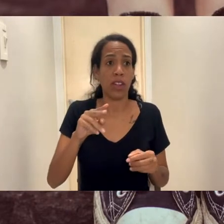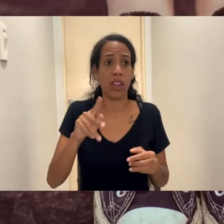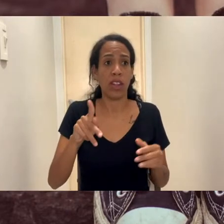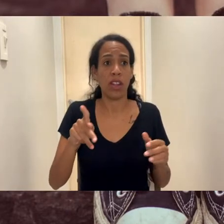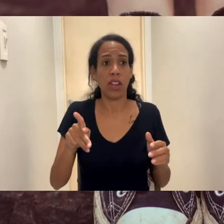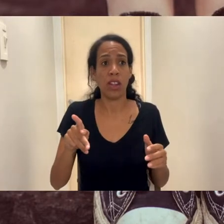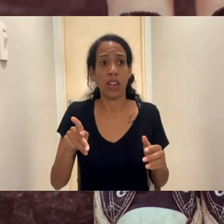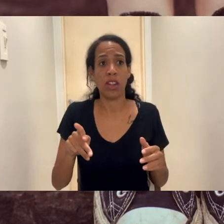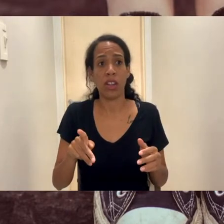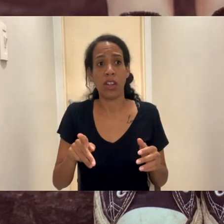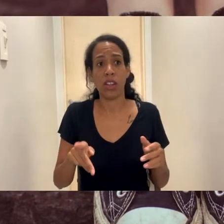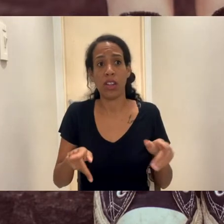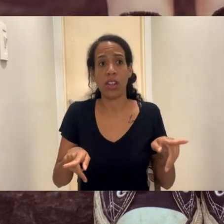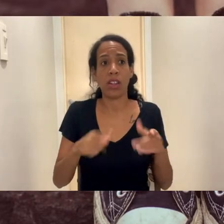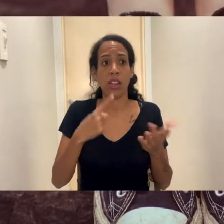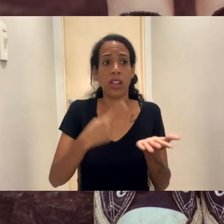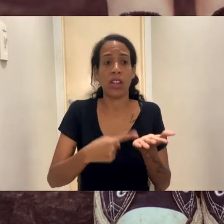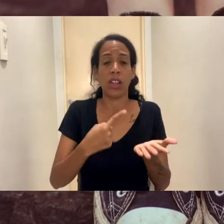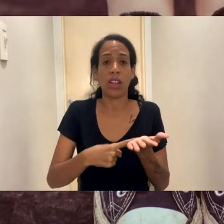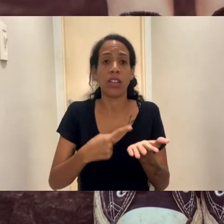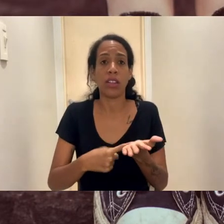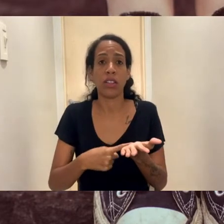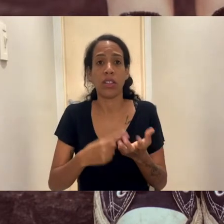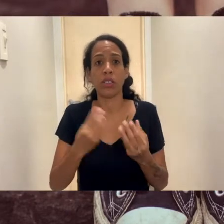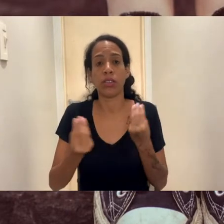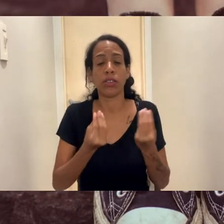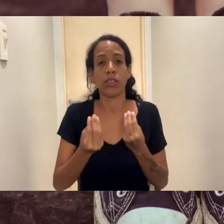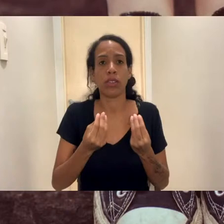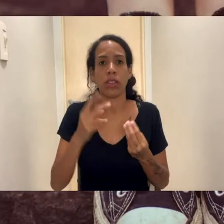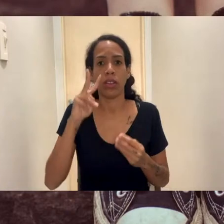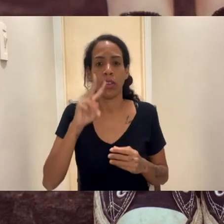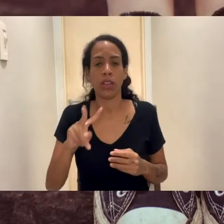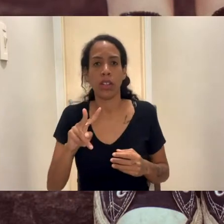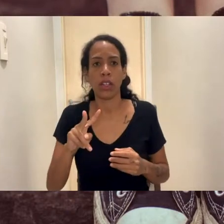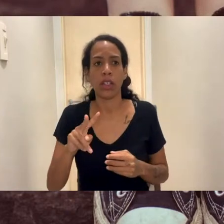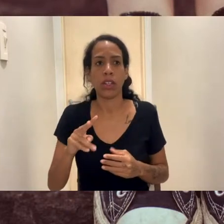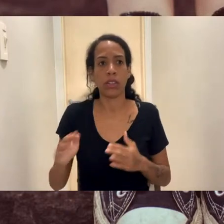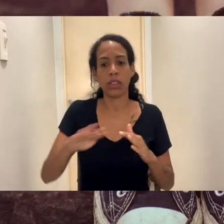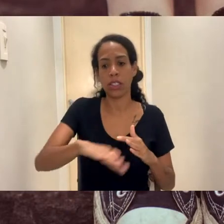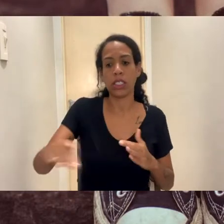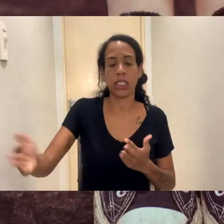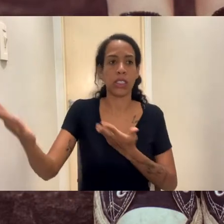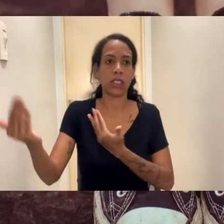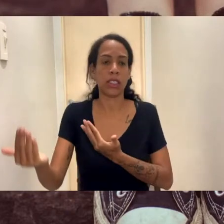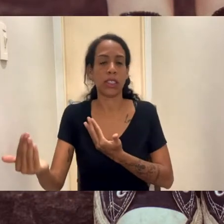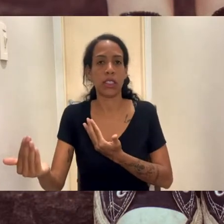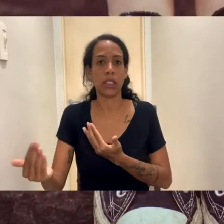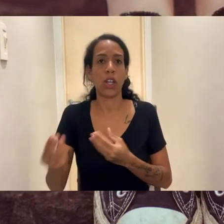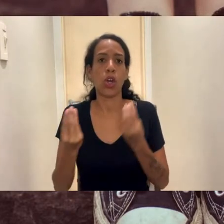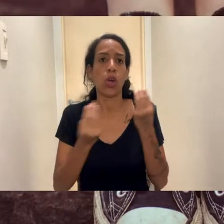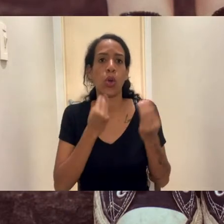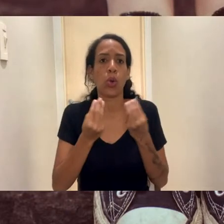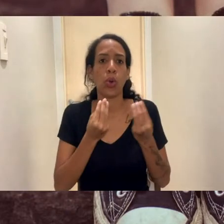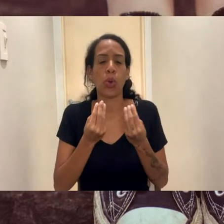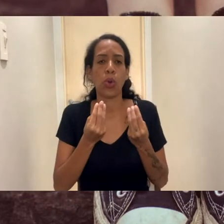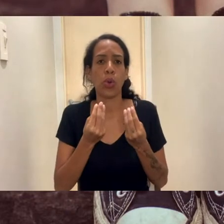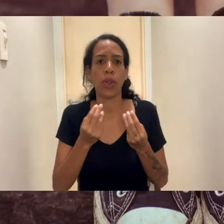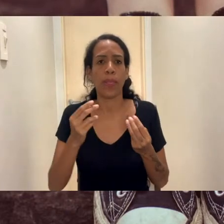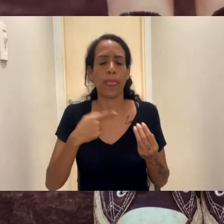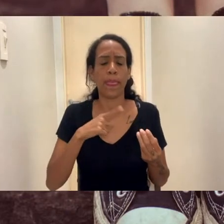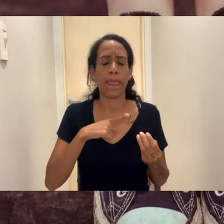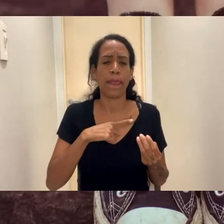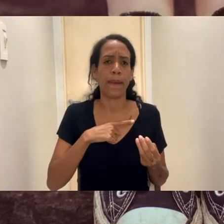Criança e Adolescente, né? Como ela foi prevista no Estatuto da Criança e Adolescente? Quando o Estatuto ele é promulgado, ele traz